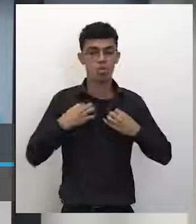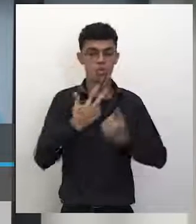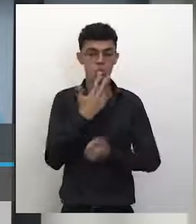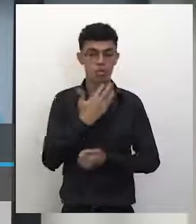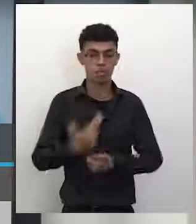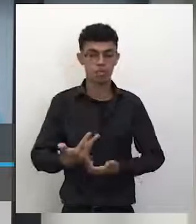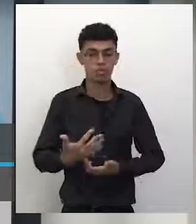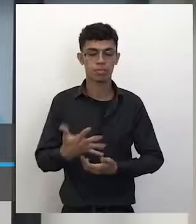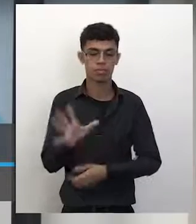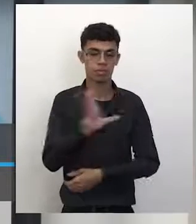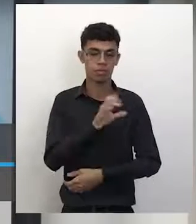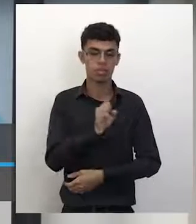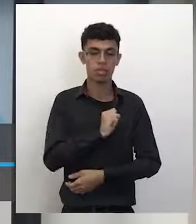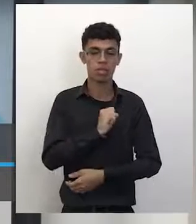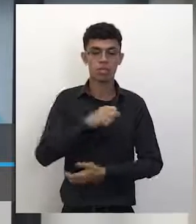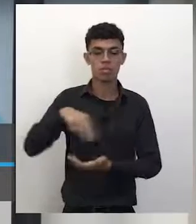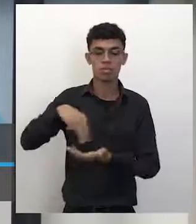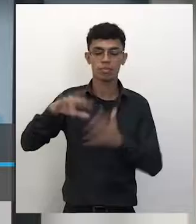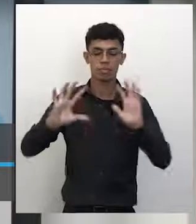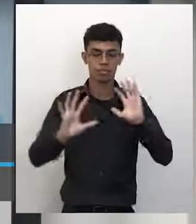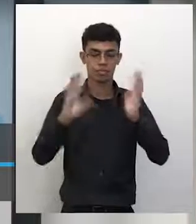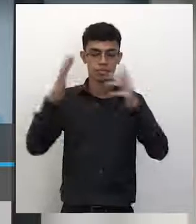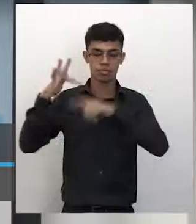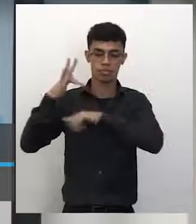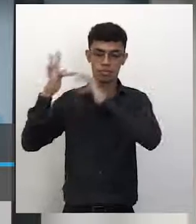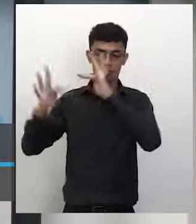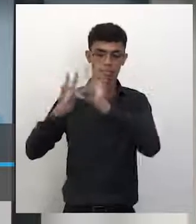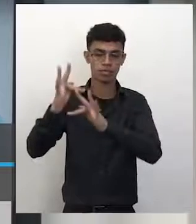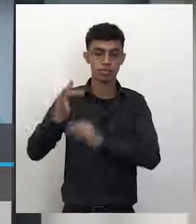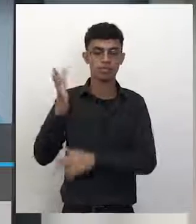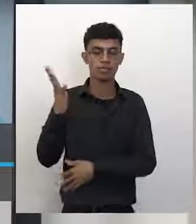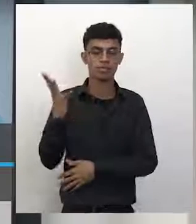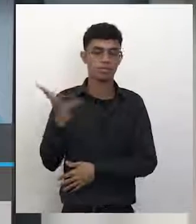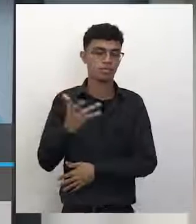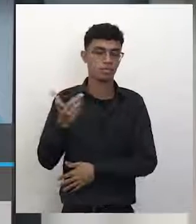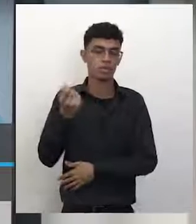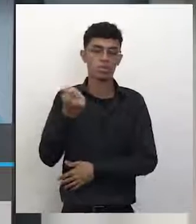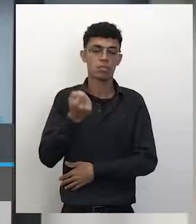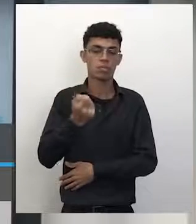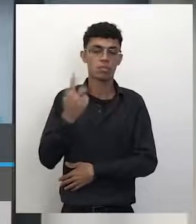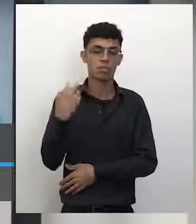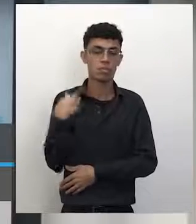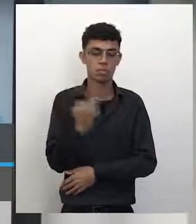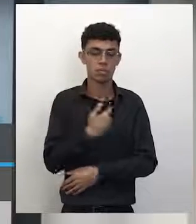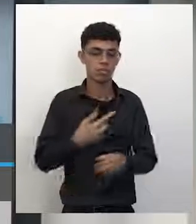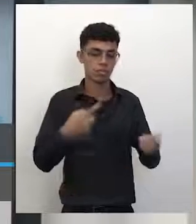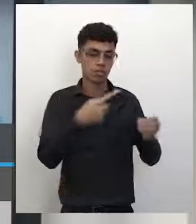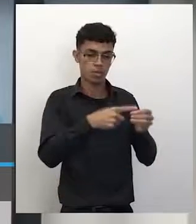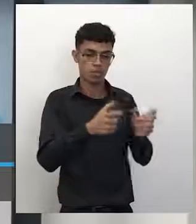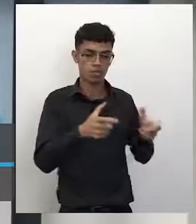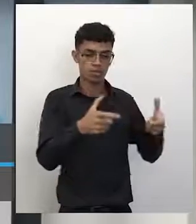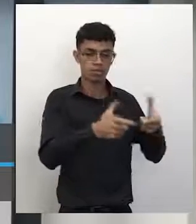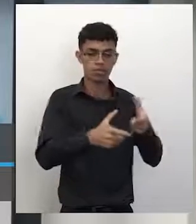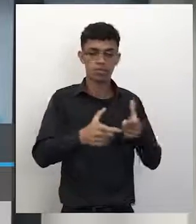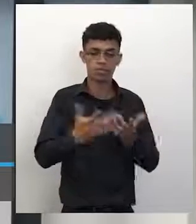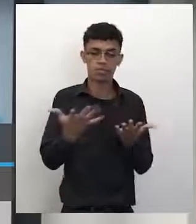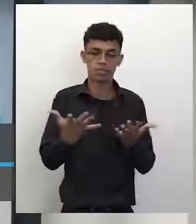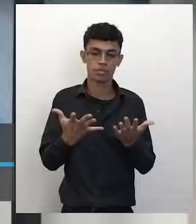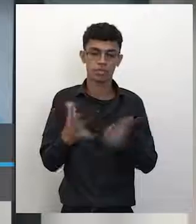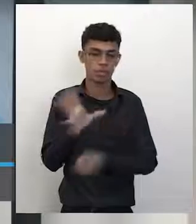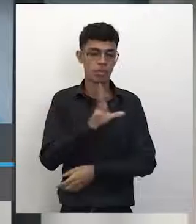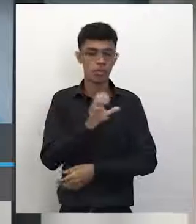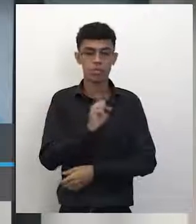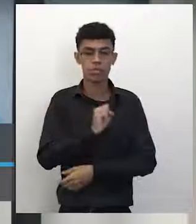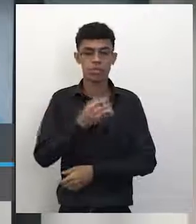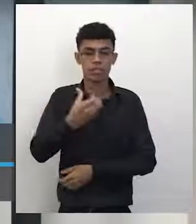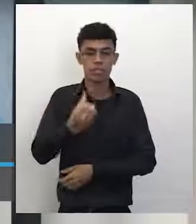Promilena falou assim, Fernando, o Festival do Folclore de Olímpia é maravilhoso, nós do interior adoramos. Gente, tô doida pra conhecer, pena que são 6 horas de viagem